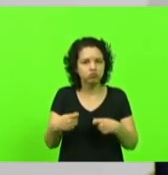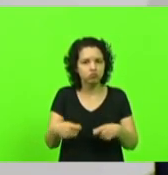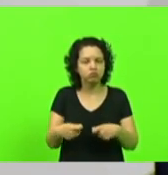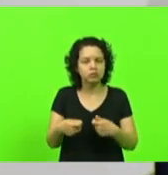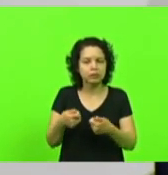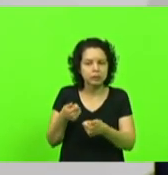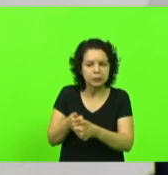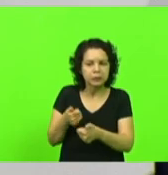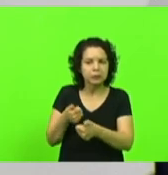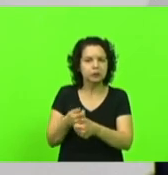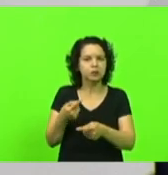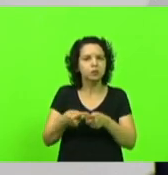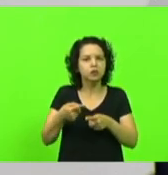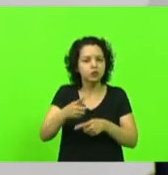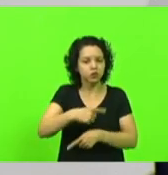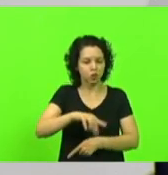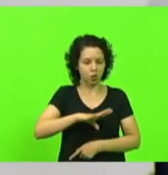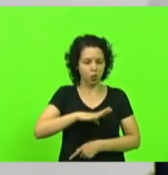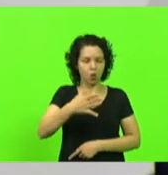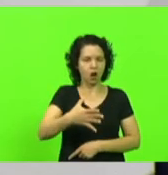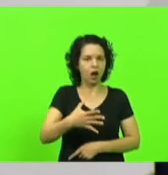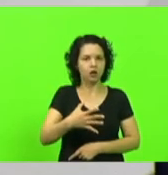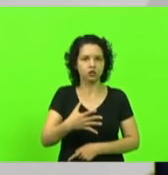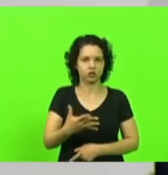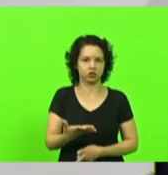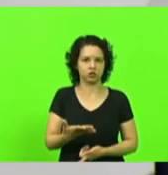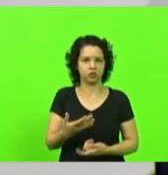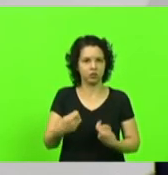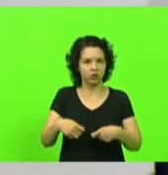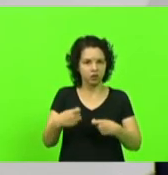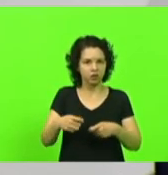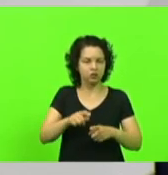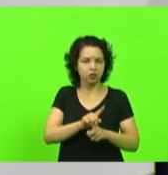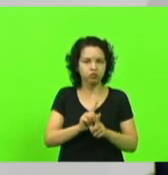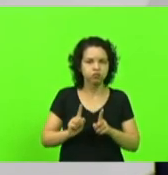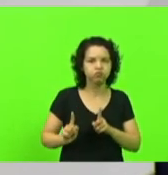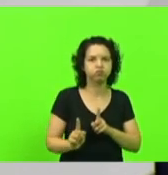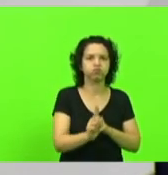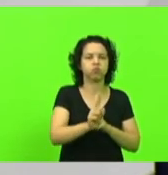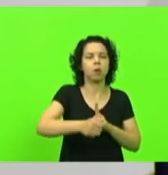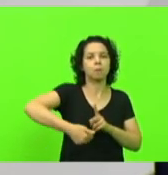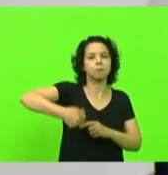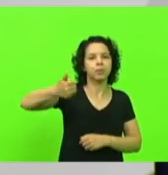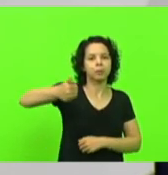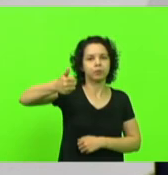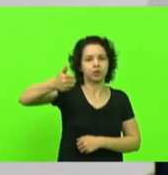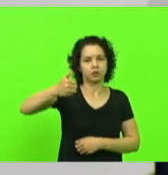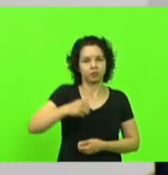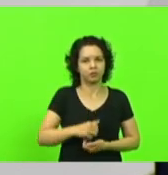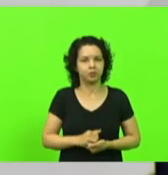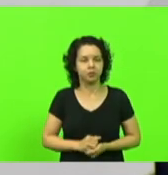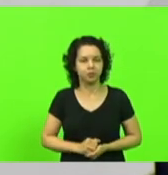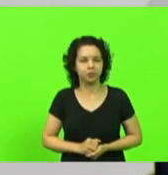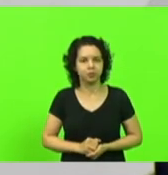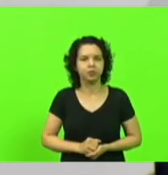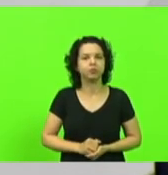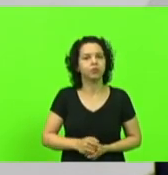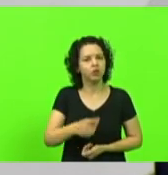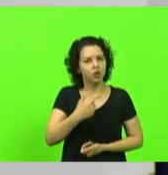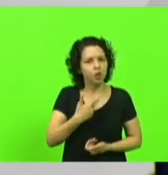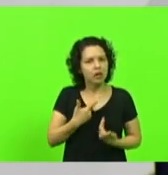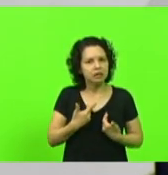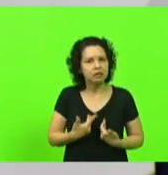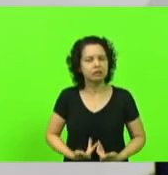nós não podemos ter coragem e sairmos na frente, sermos pioneiros nisso? Eu já cansei de pedir